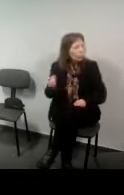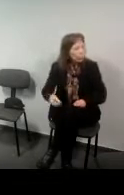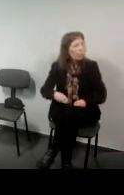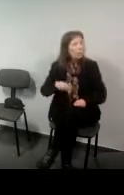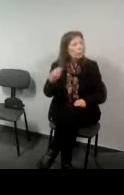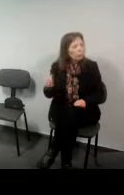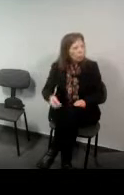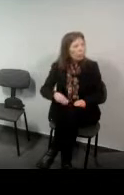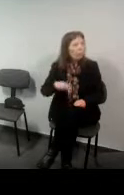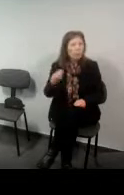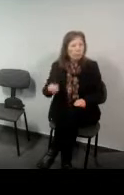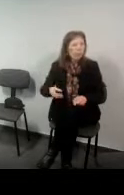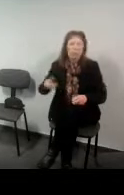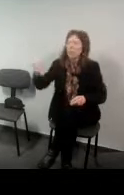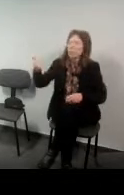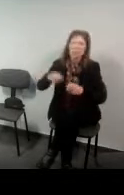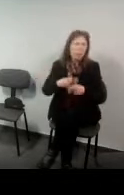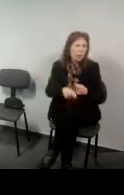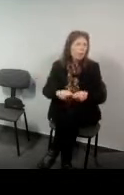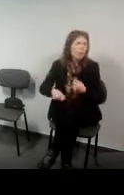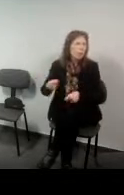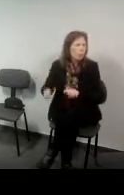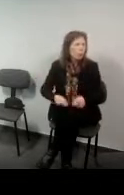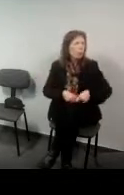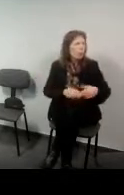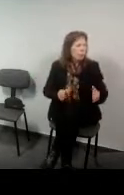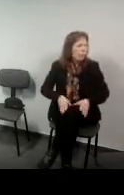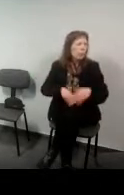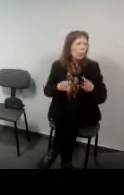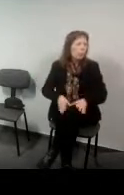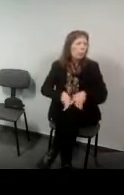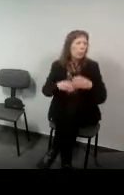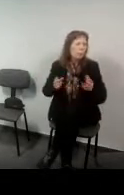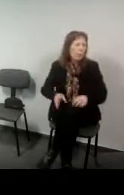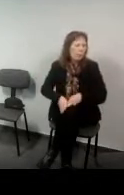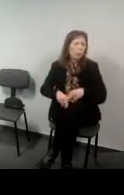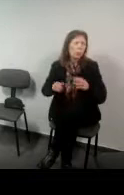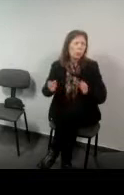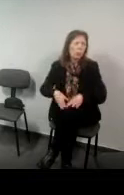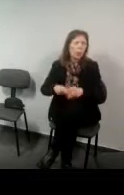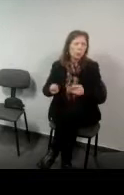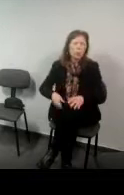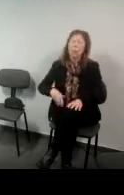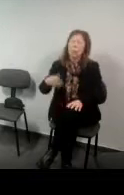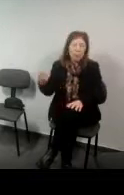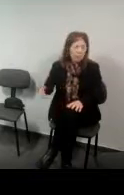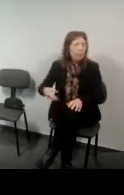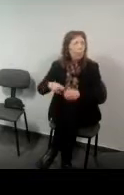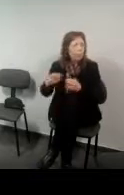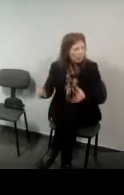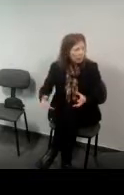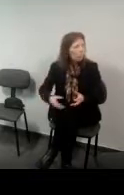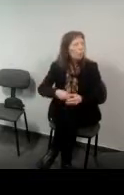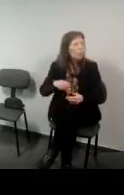continua purgando, e nunca fecha. Então, ele fez cirurgia, fechou, limpou, lavou, esterilizou, tal, fechou. E daí